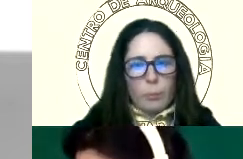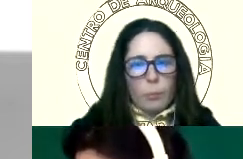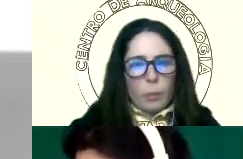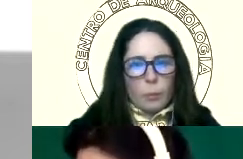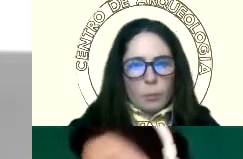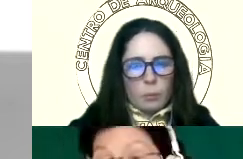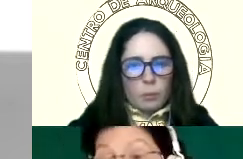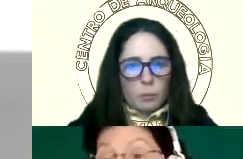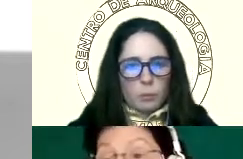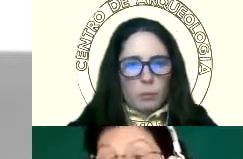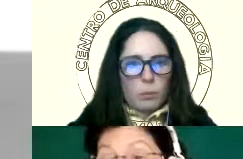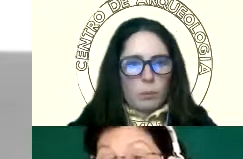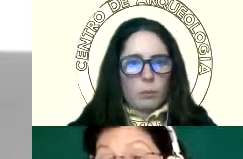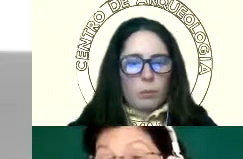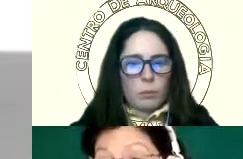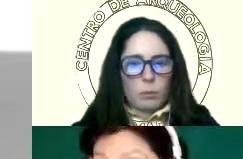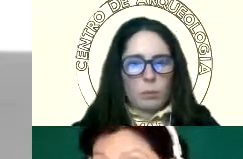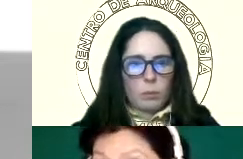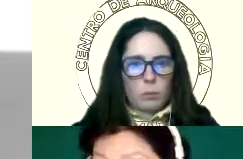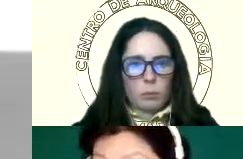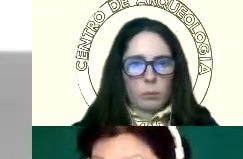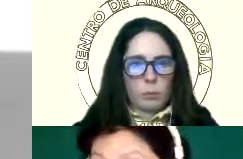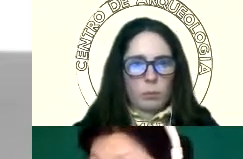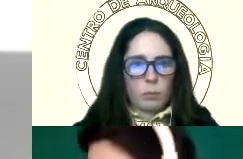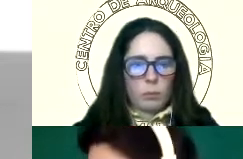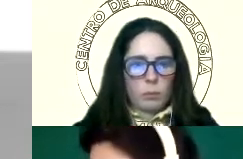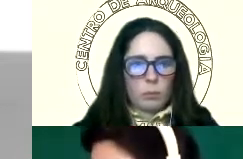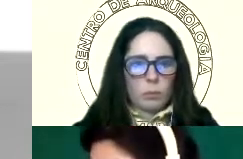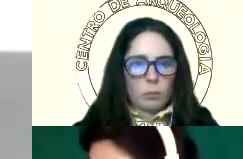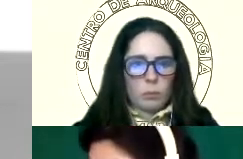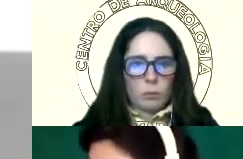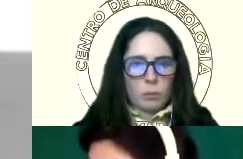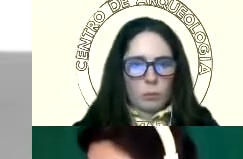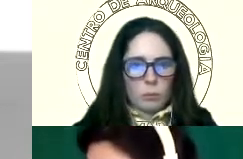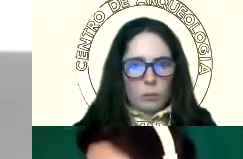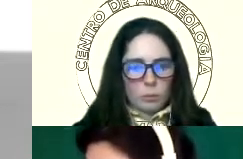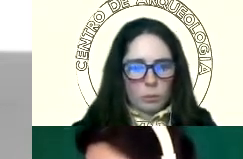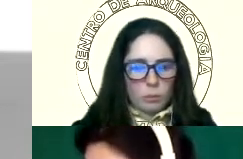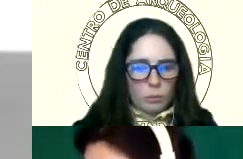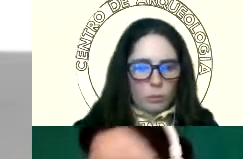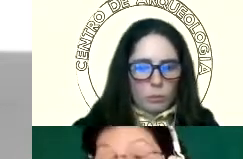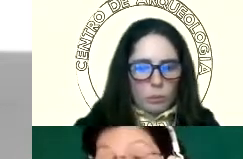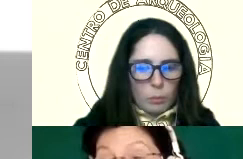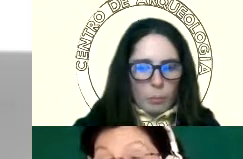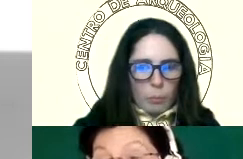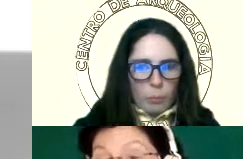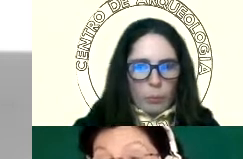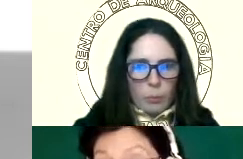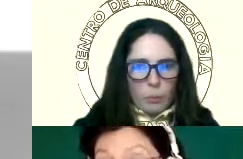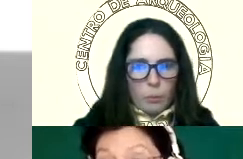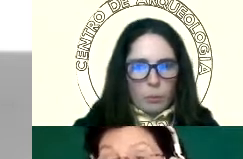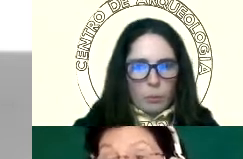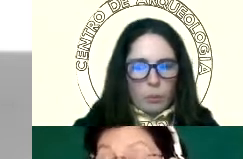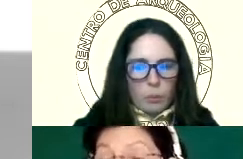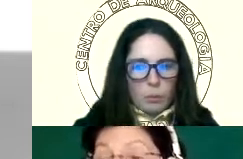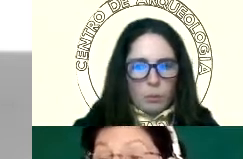catálogo coordenado pelo professor João Luís Inglês Fontes e exposição coordenada pelo,